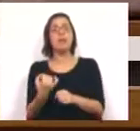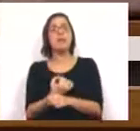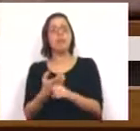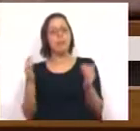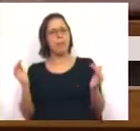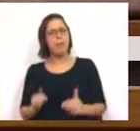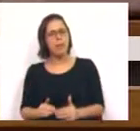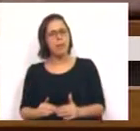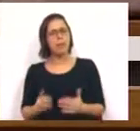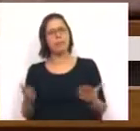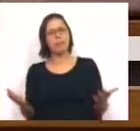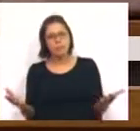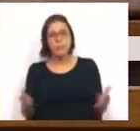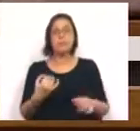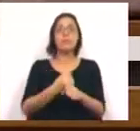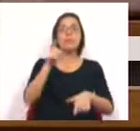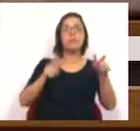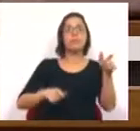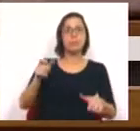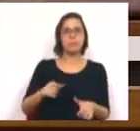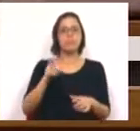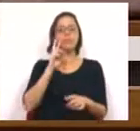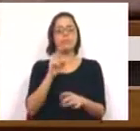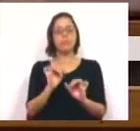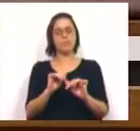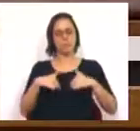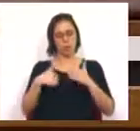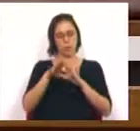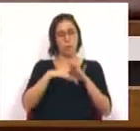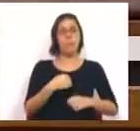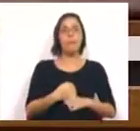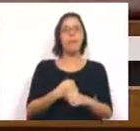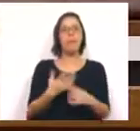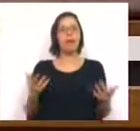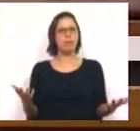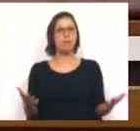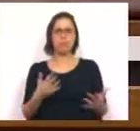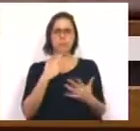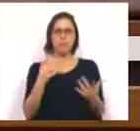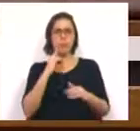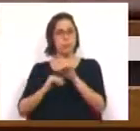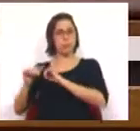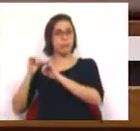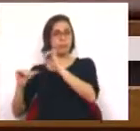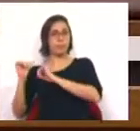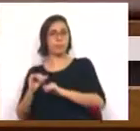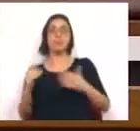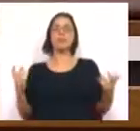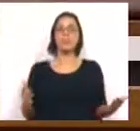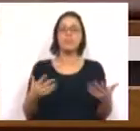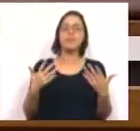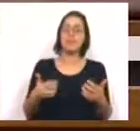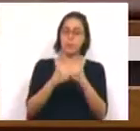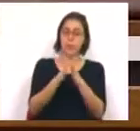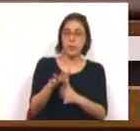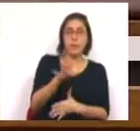é menor, ao mesmo tempo que os trabalhadores viram as suas condições de trabalho sofrer um grande retrocesso. Acresce-se a toda